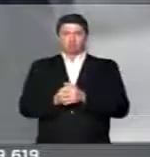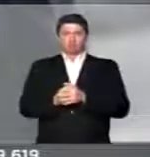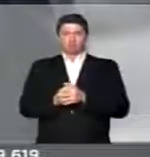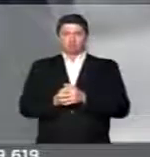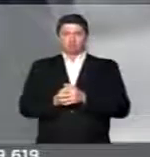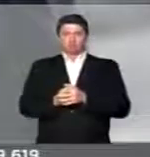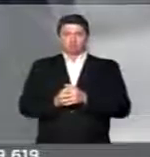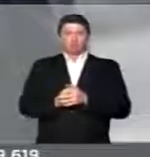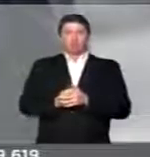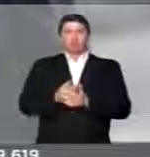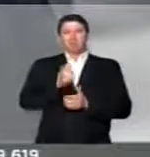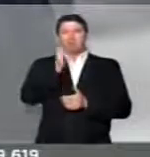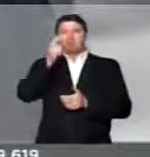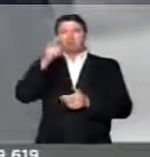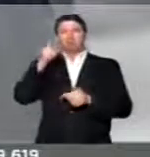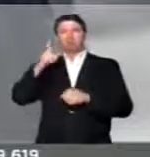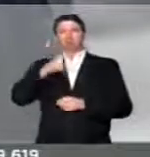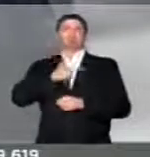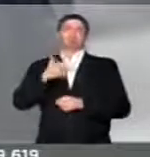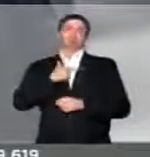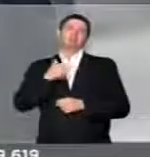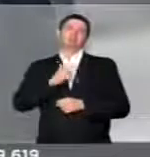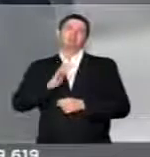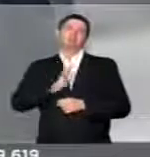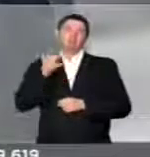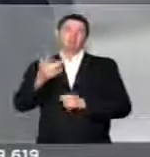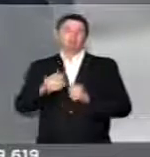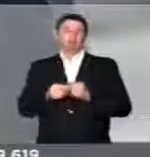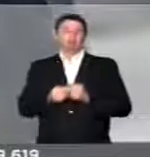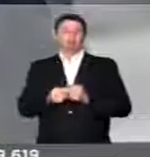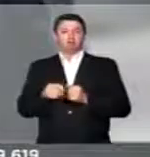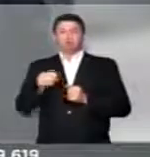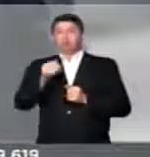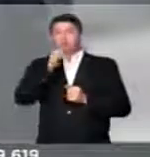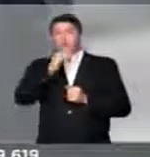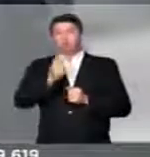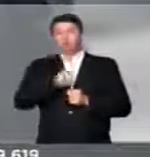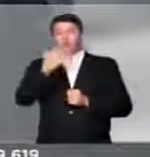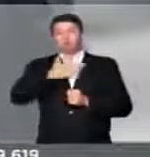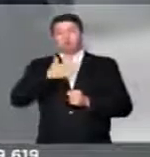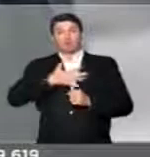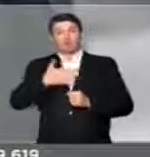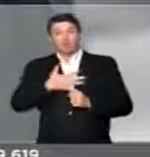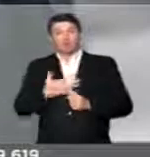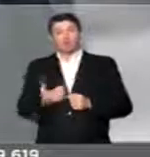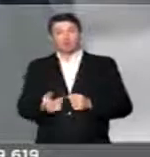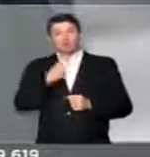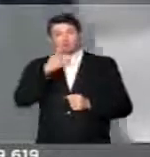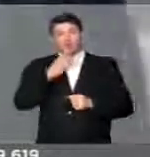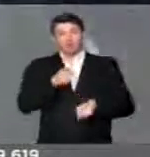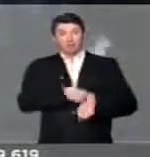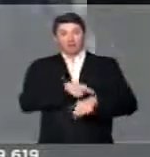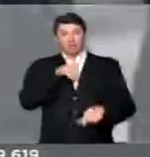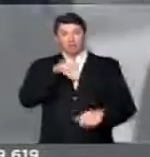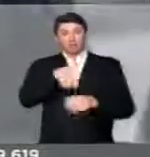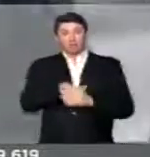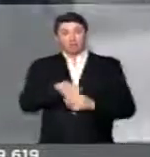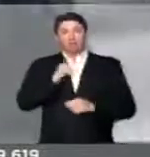Palavras do mais baixo calão. Eu coloco como exemplo o meu pronunciamento no momento de